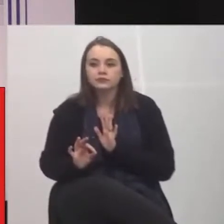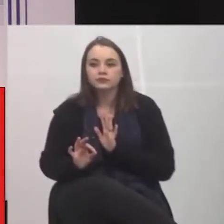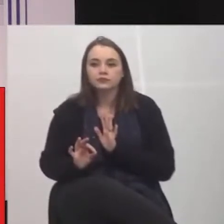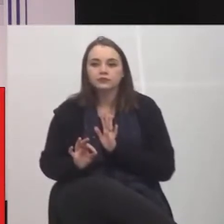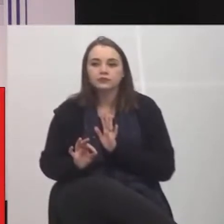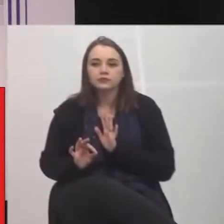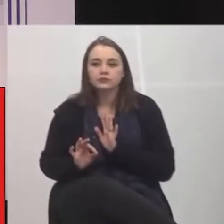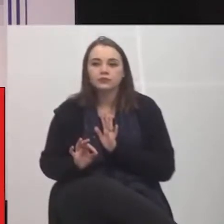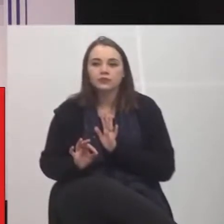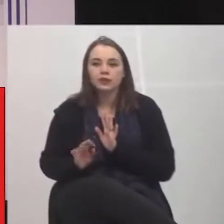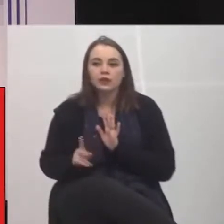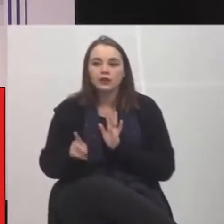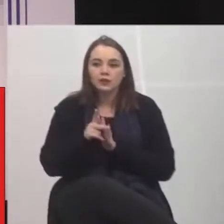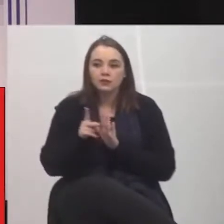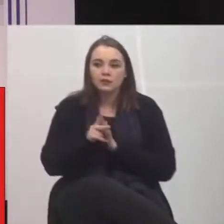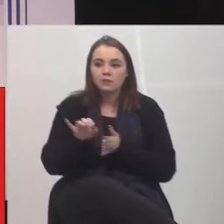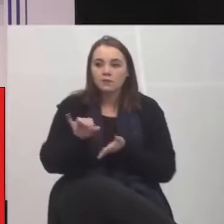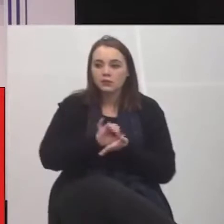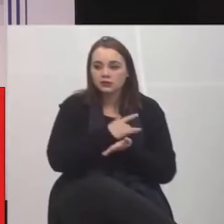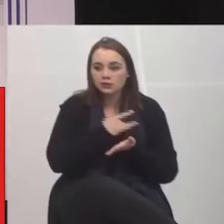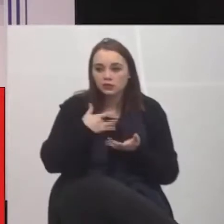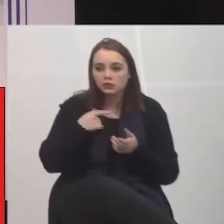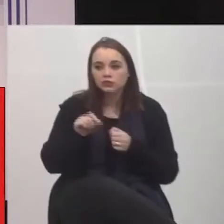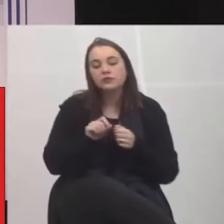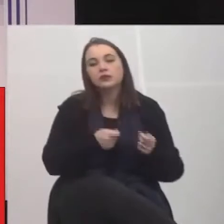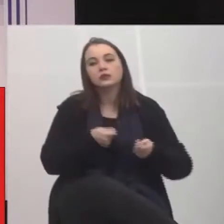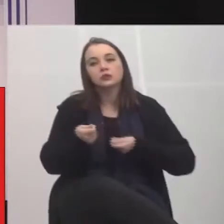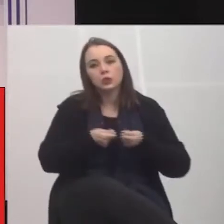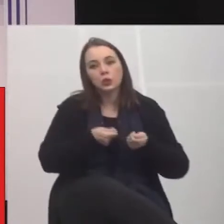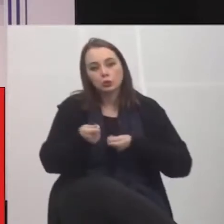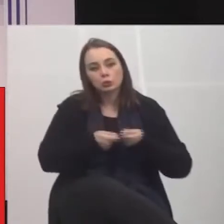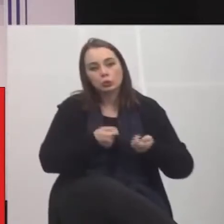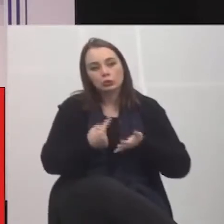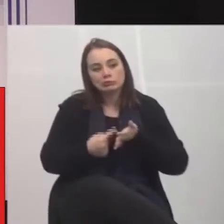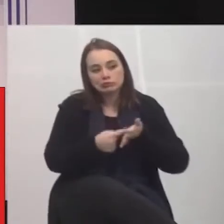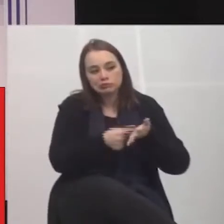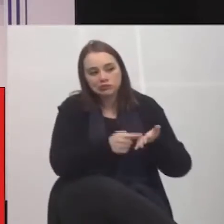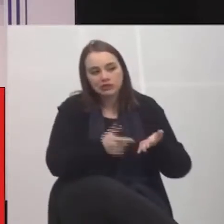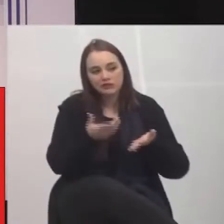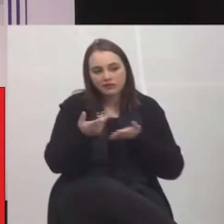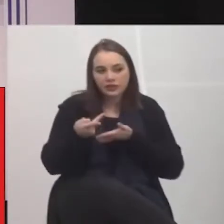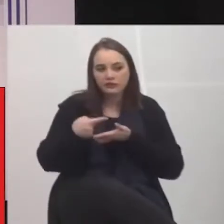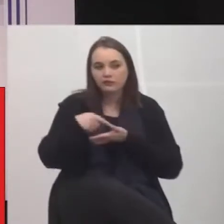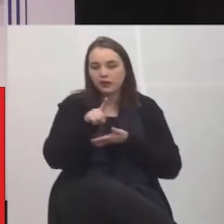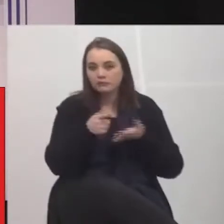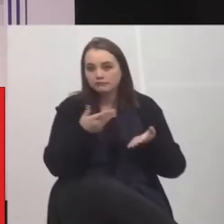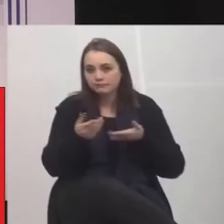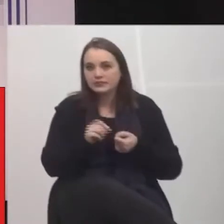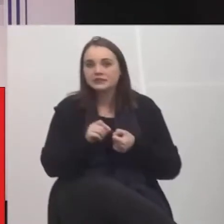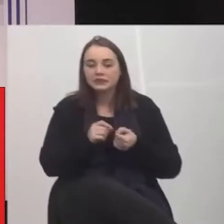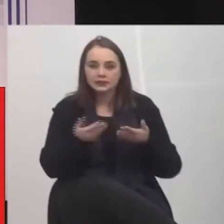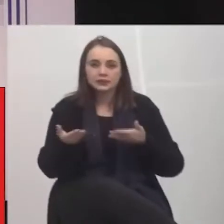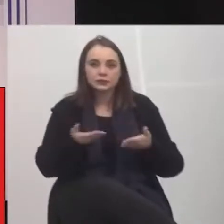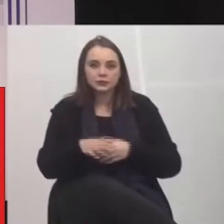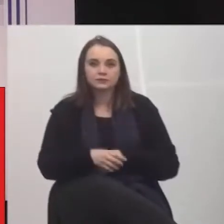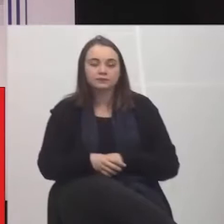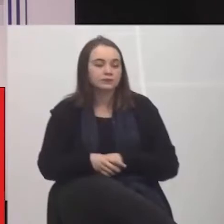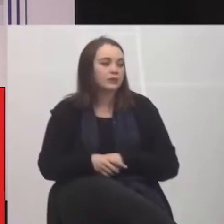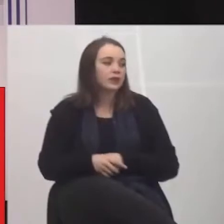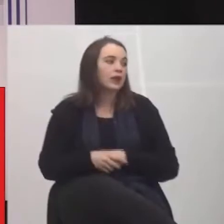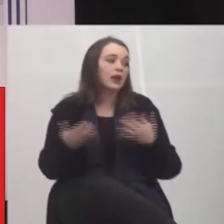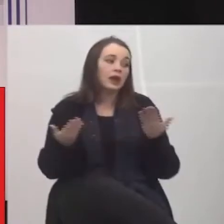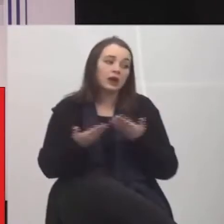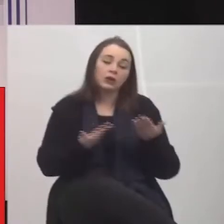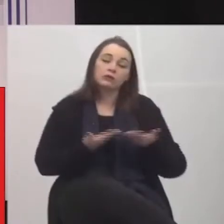a própria unidade que faz o controle dessa agenda, assim, né? E faz os atendimentos. Enquanto que na